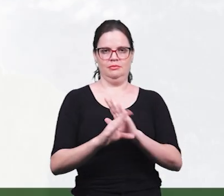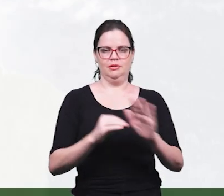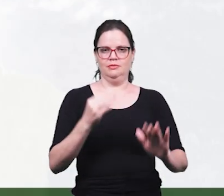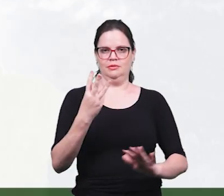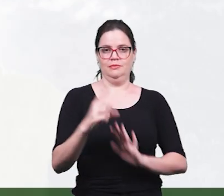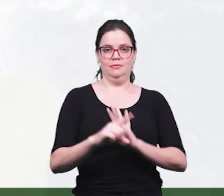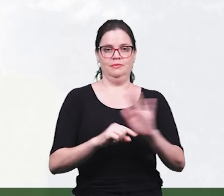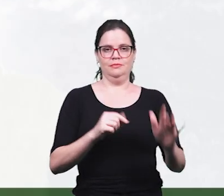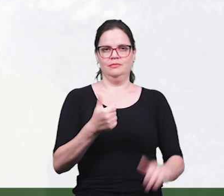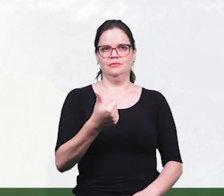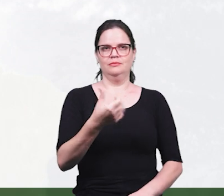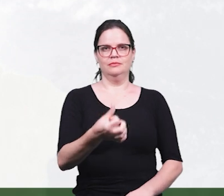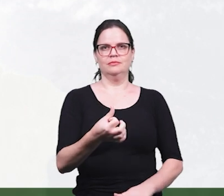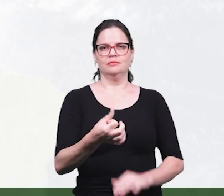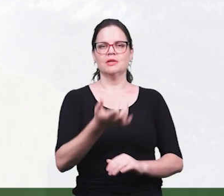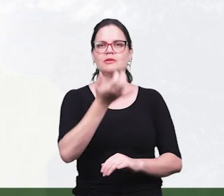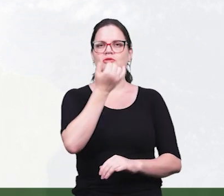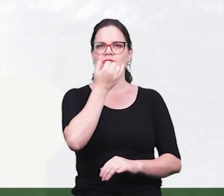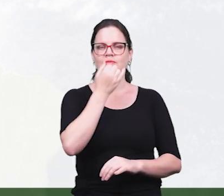verso